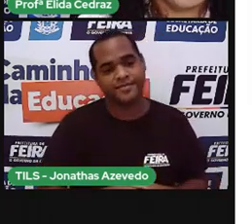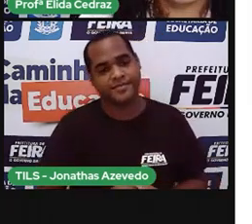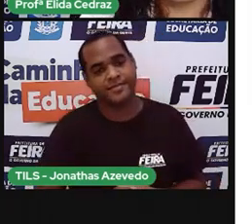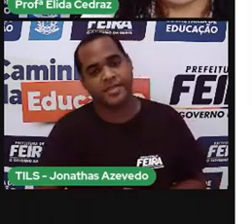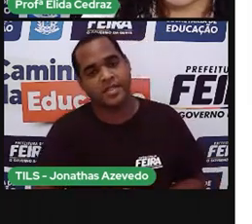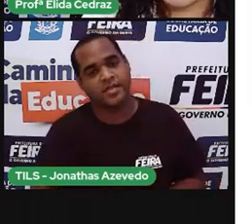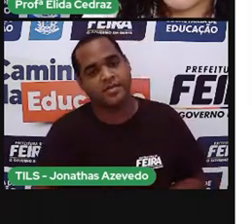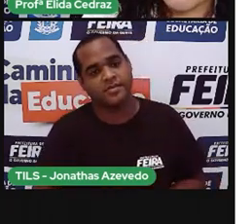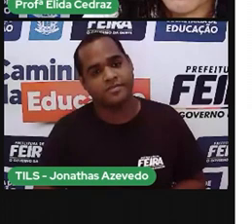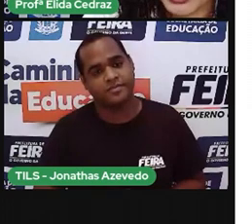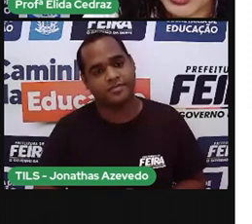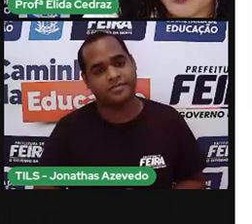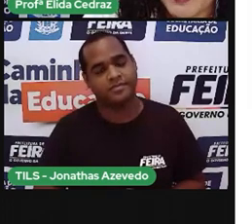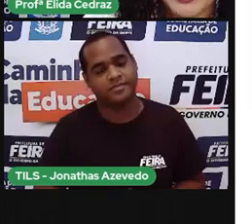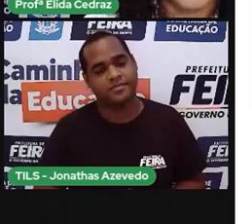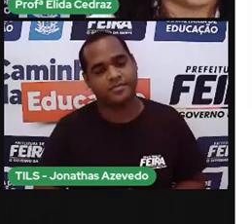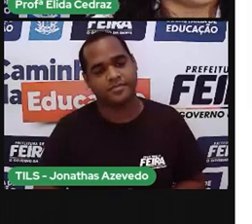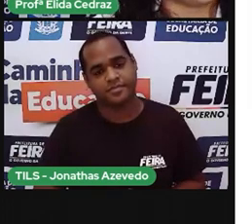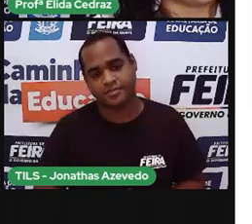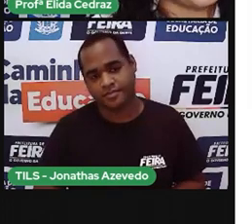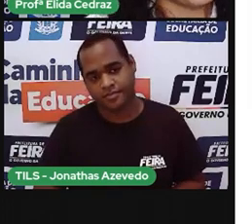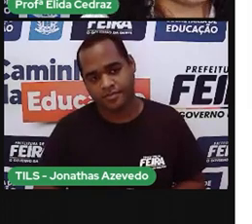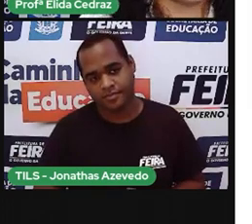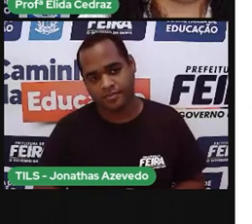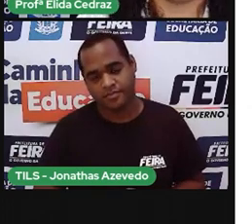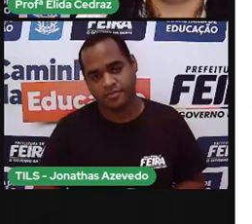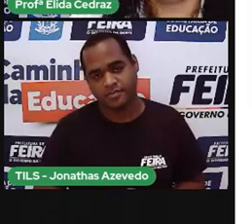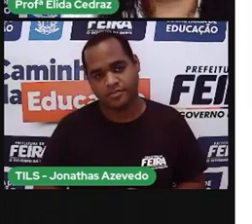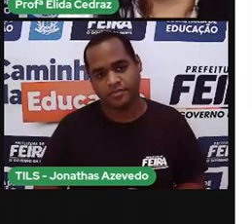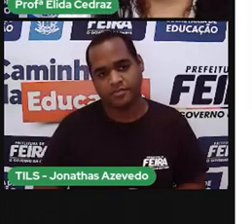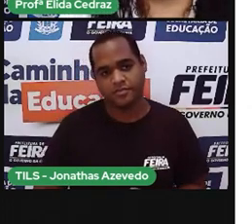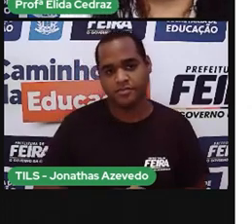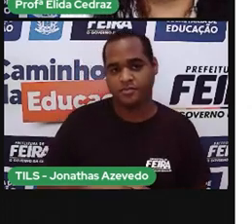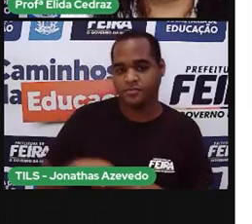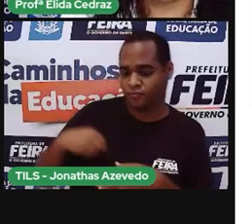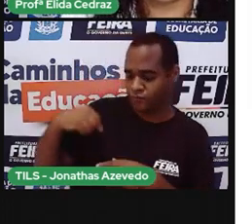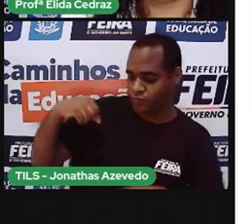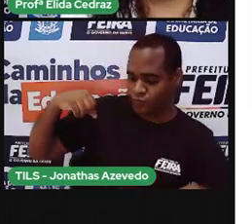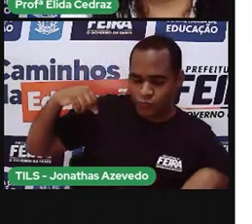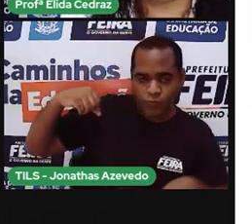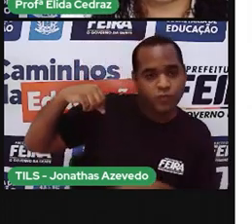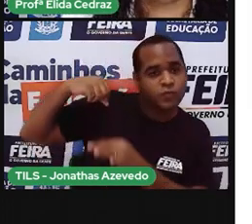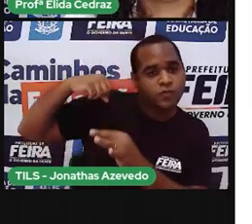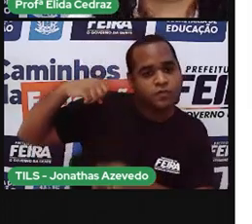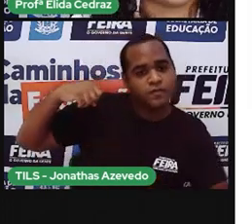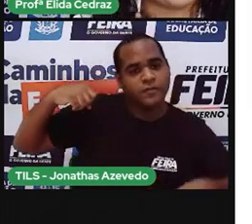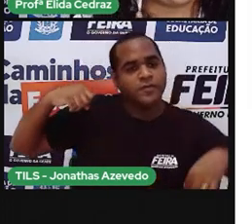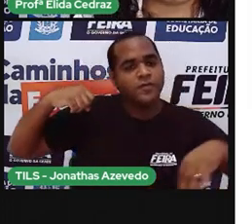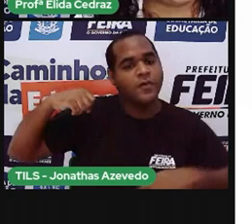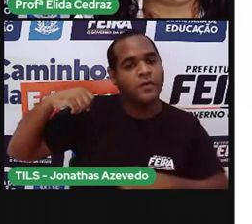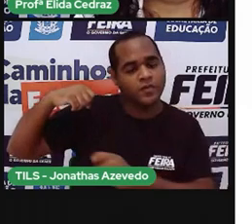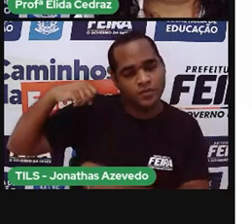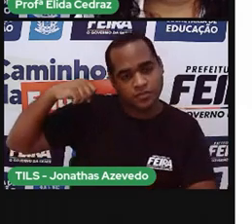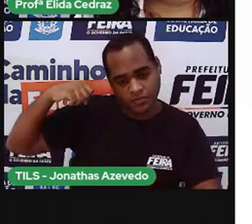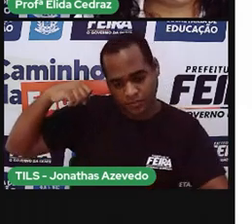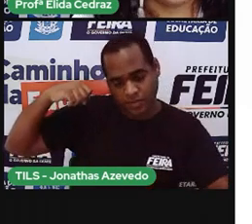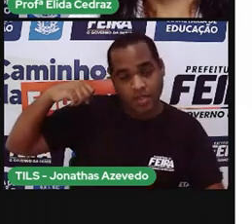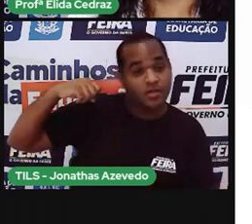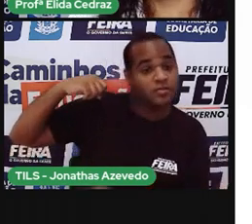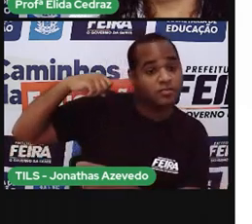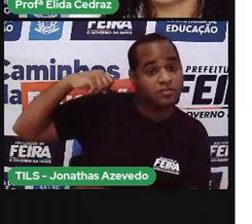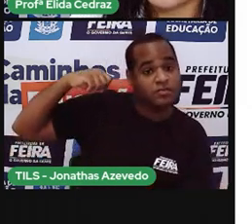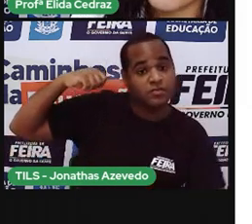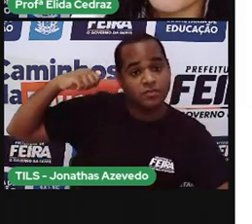tamborzinho. Próximo instrumento, o rabecão. Zum, zum, zum,